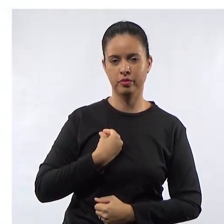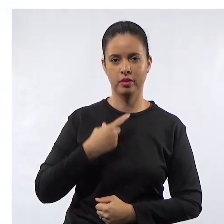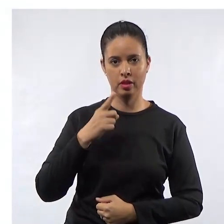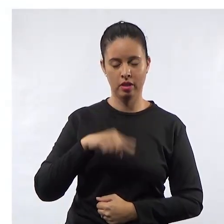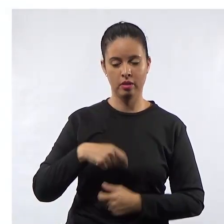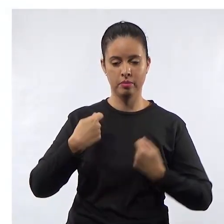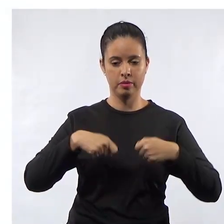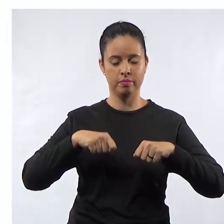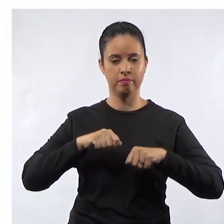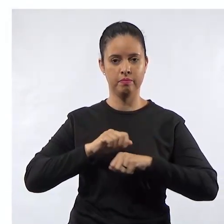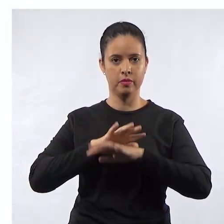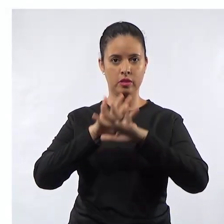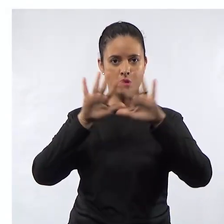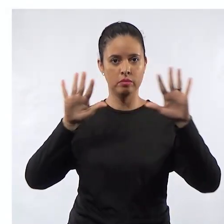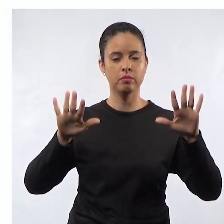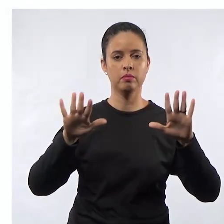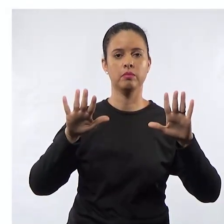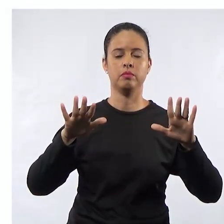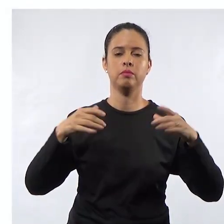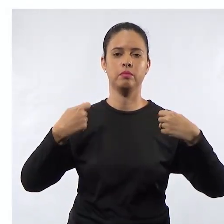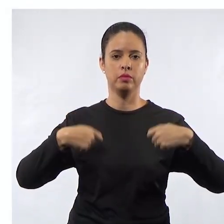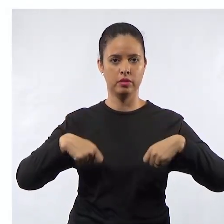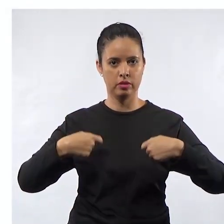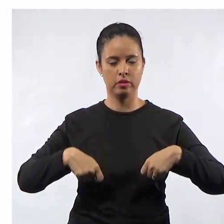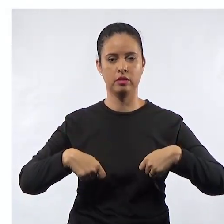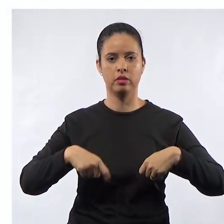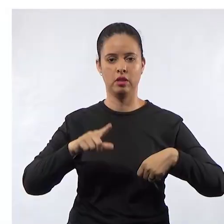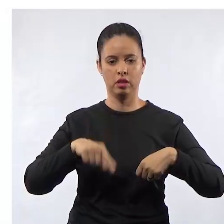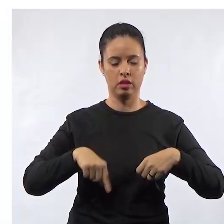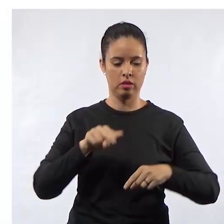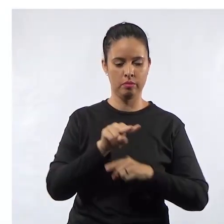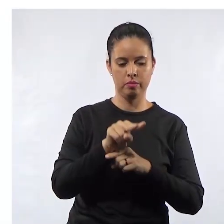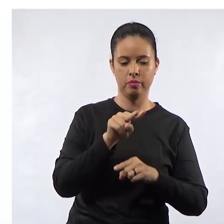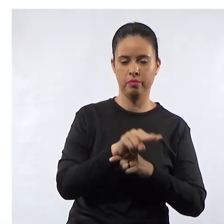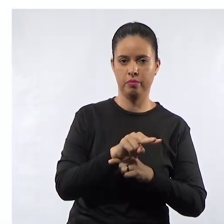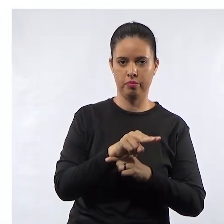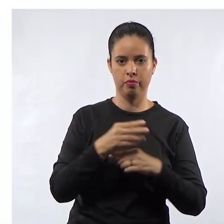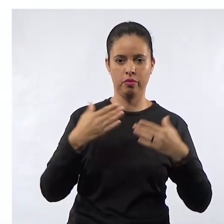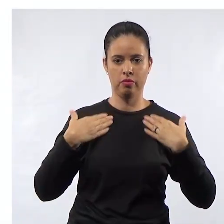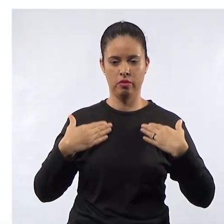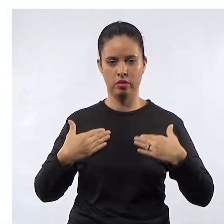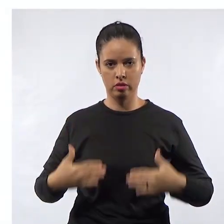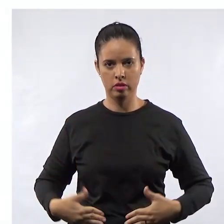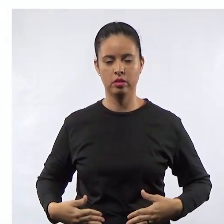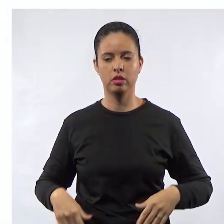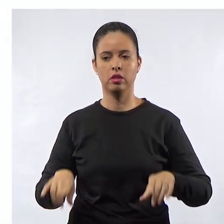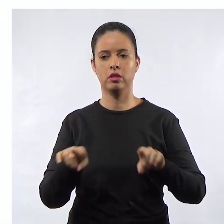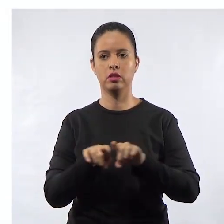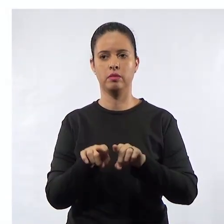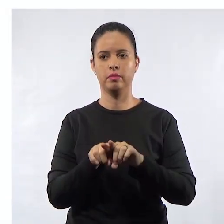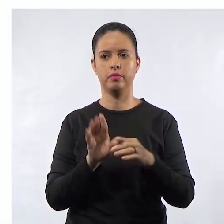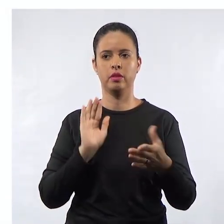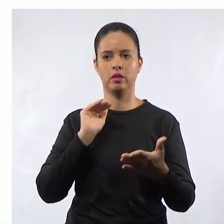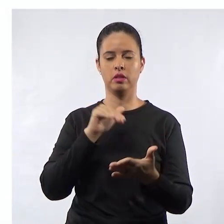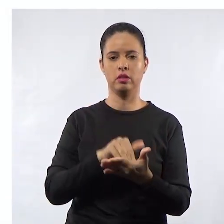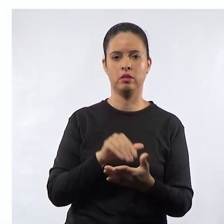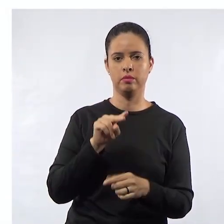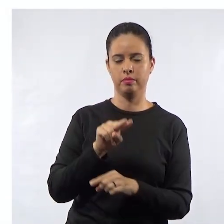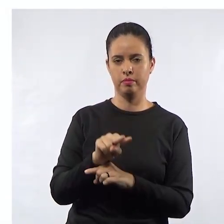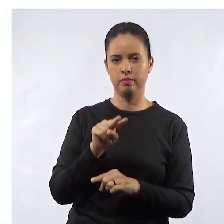e à saúde do consumidor deve ser visto de forma mais ampla possível, tá? Indo do amparo à segurança e saúde